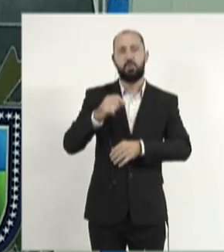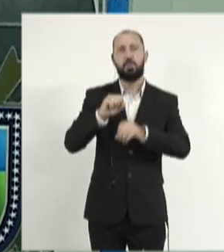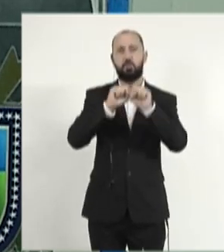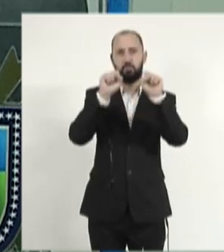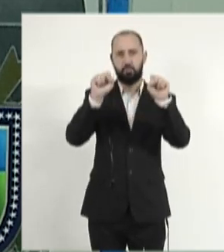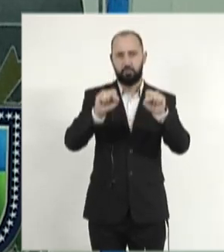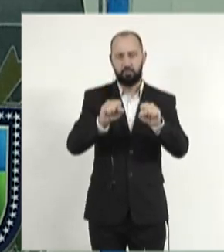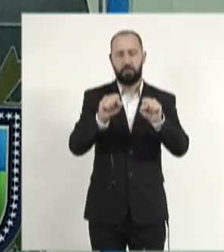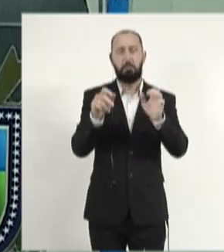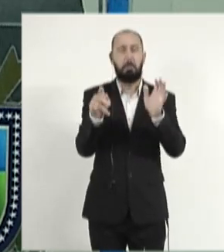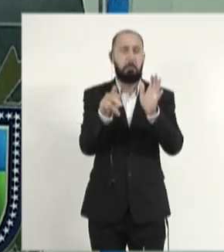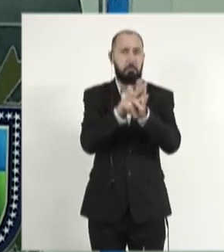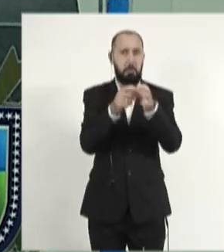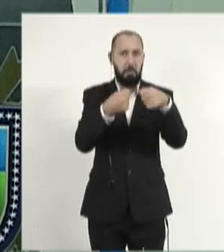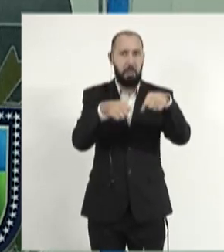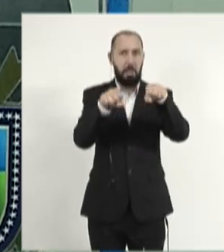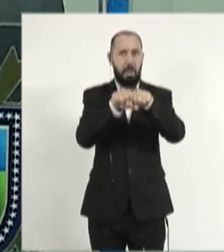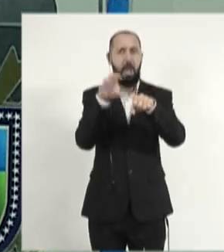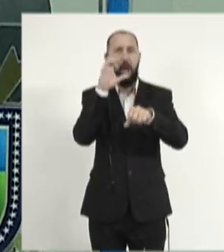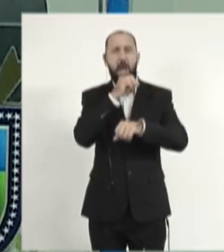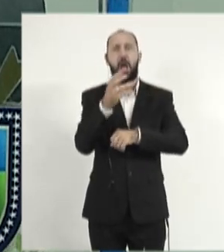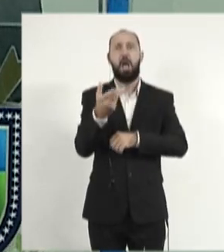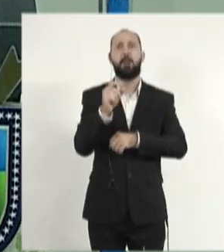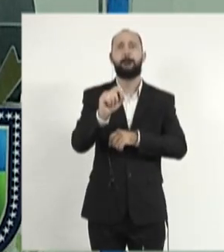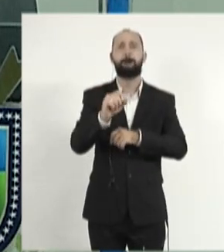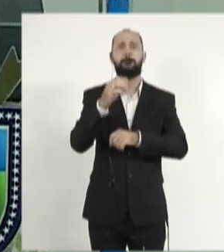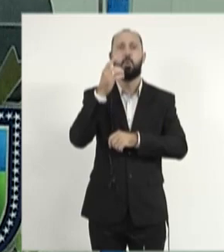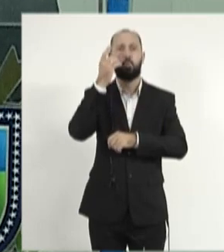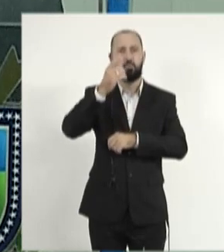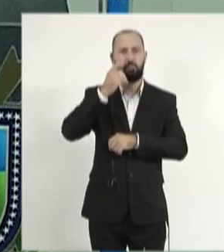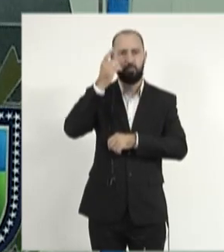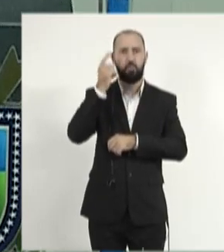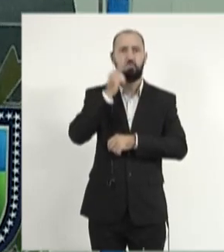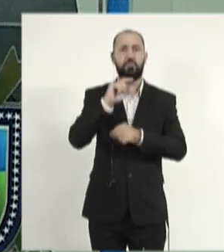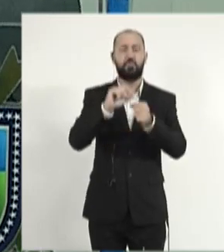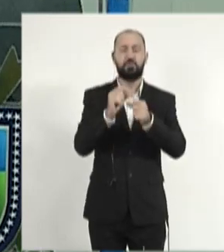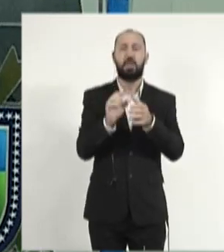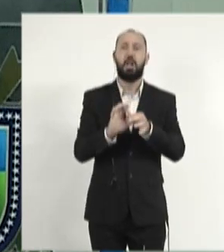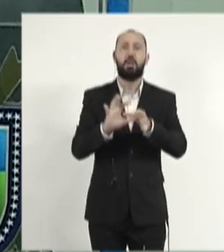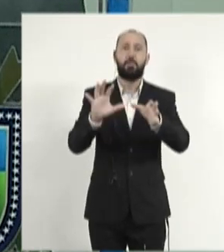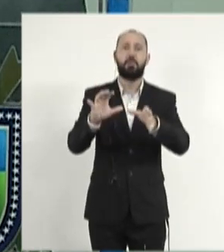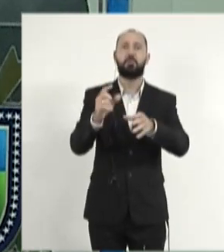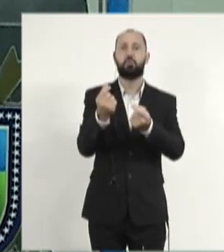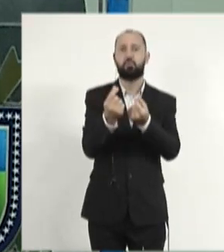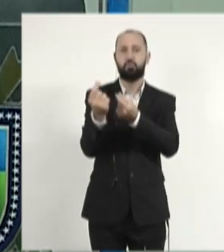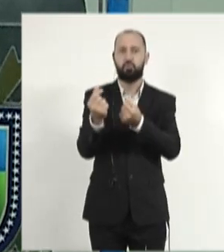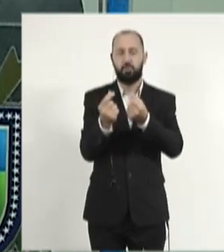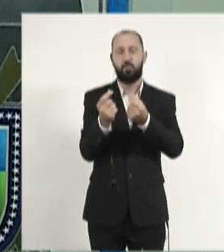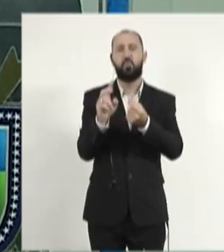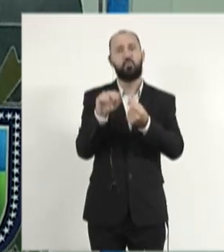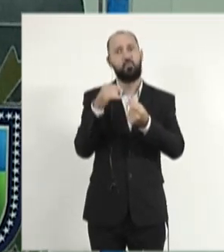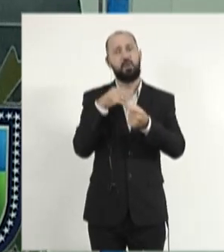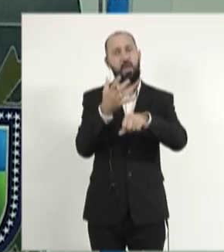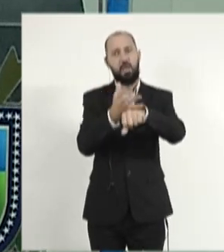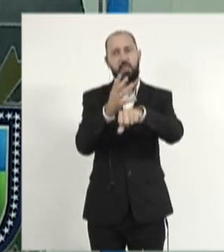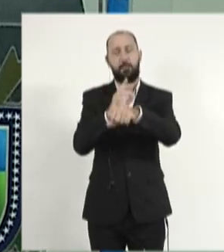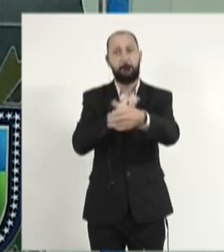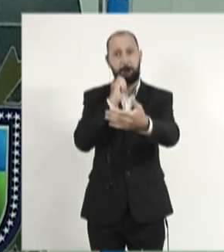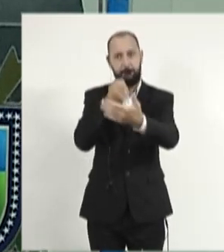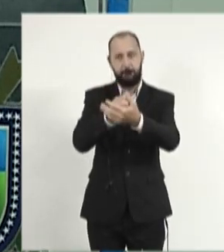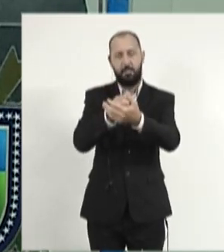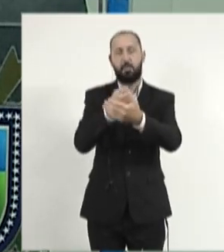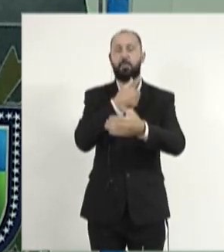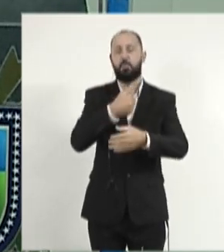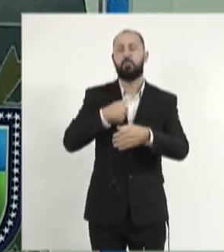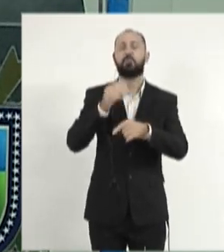sistema informatizado, mais ágil também para os deputados fazerem a indicação dessas emendas, que em breve vão ser executadas na prática pagas, né,